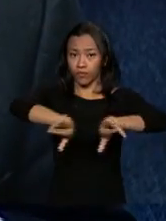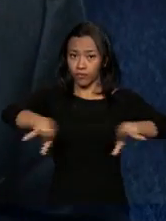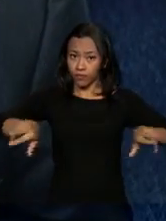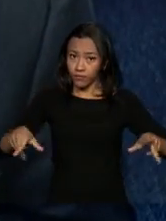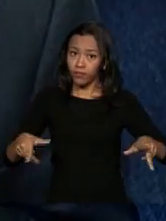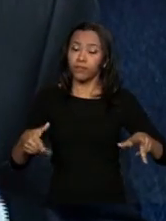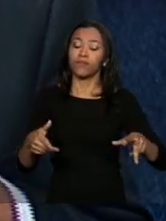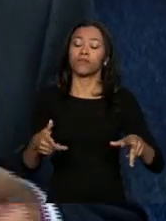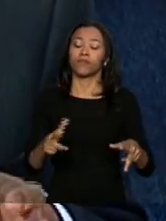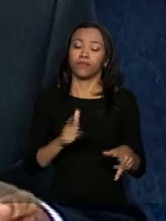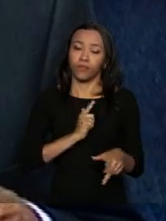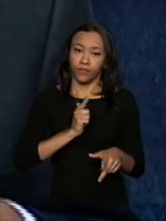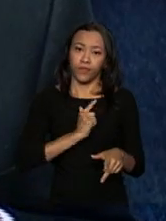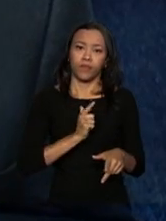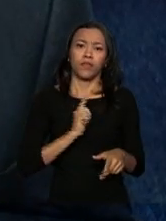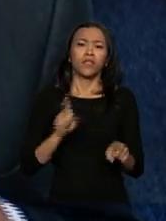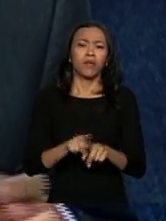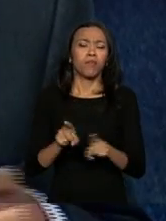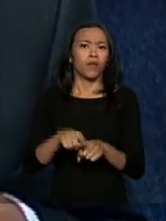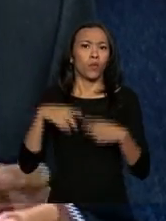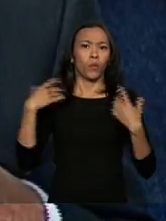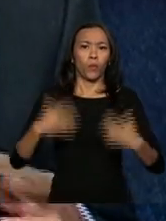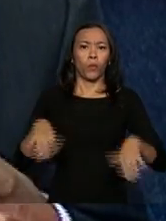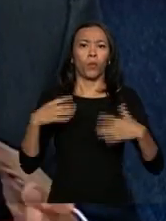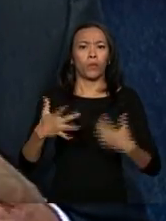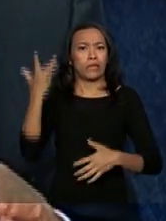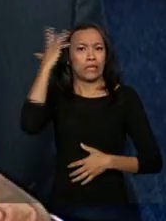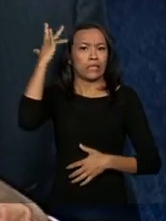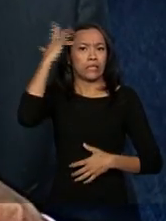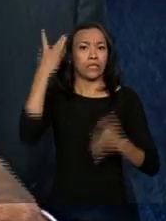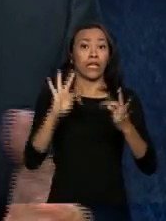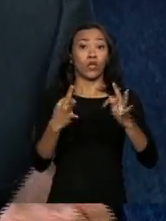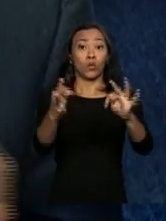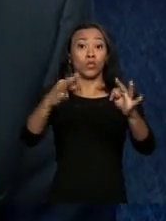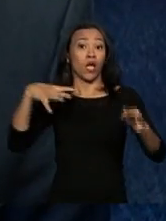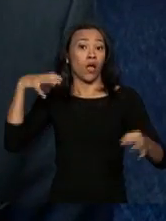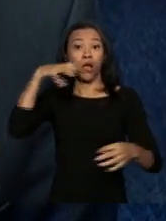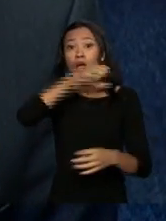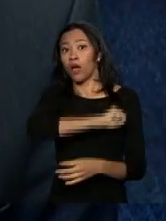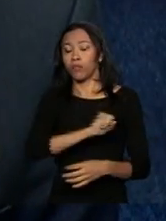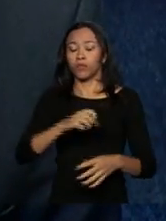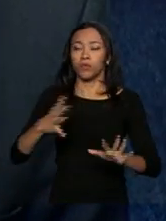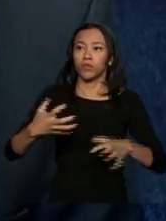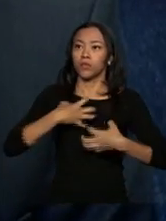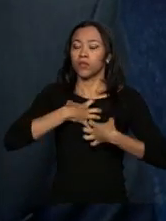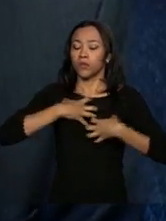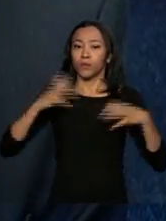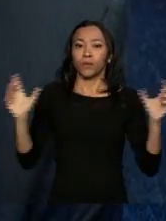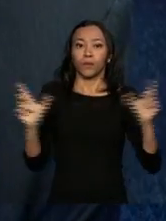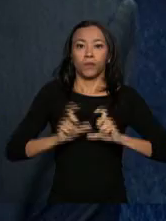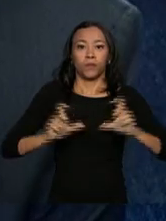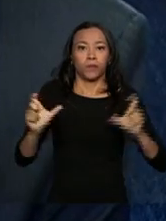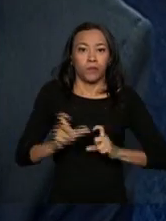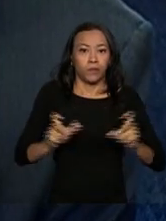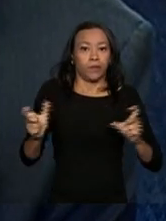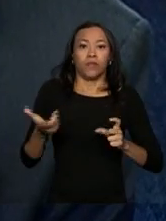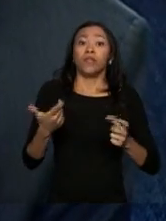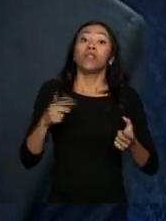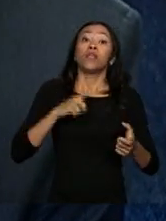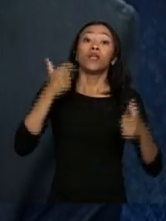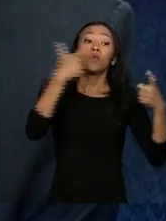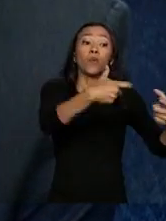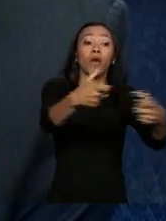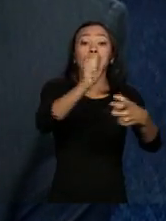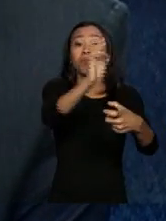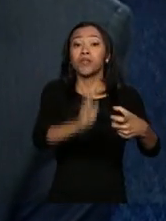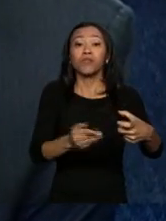centros onde as grandes tecnologias chegam com muita velocidade nos trazem desafios imensos e nos lugares onde elas não chegam de jeito n